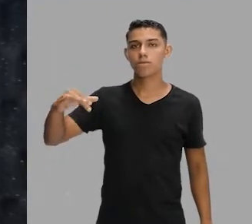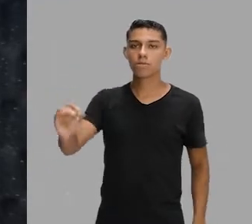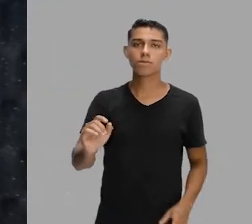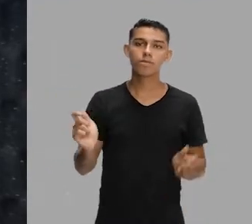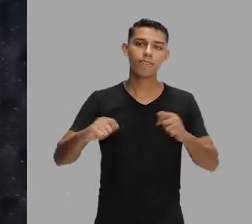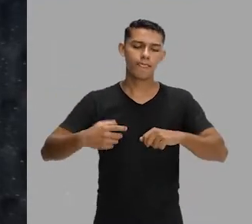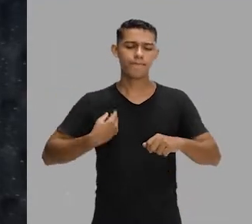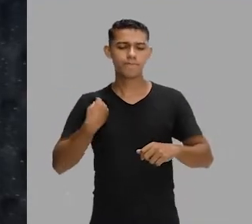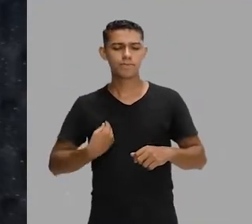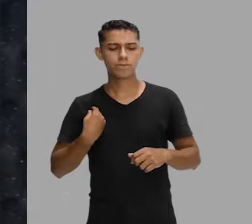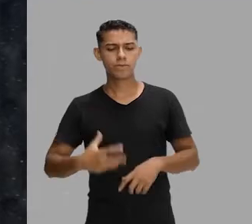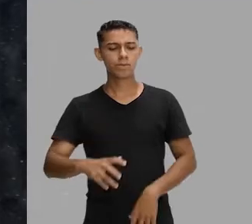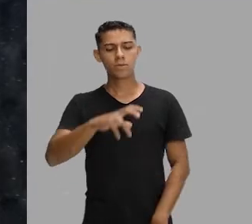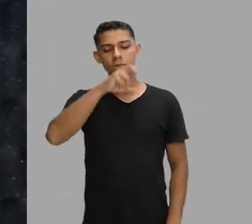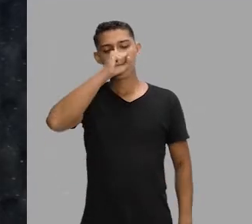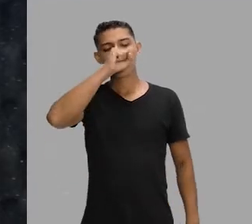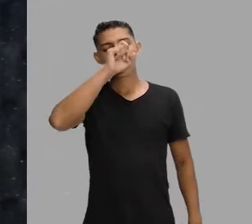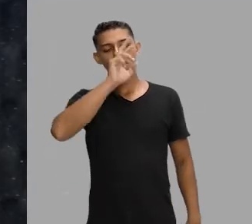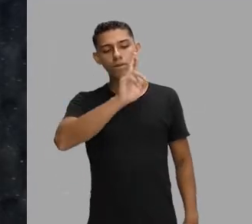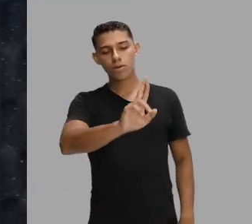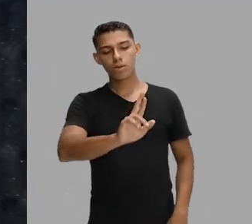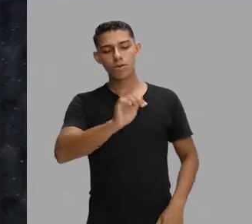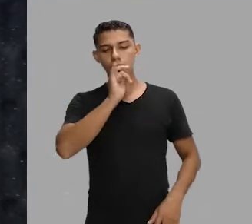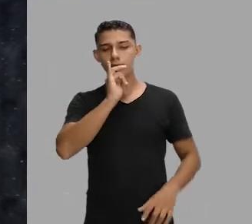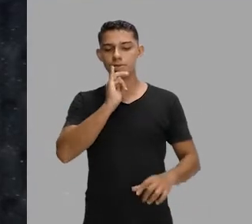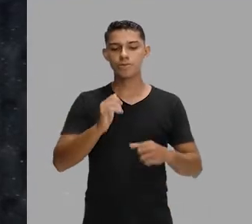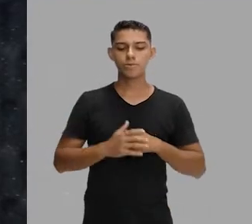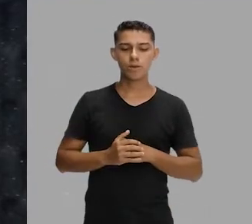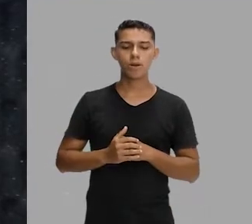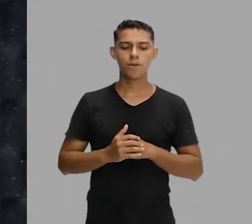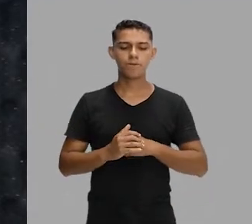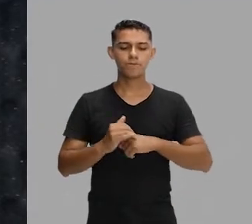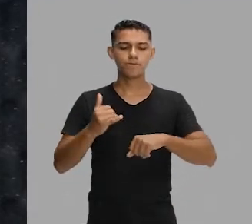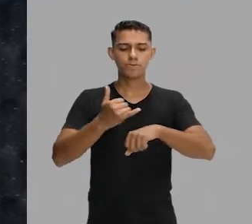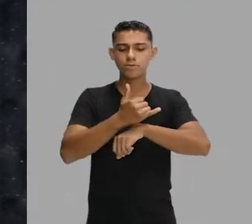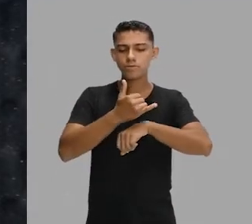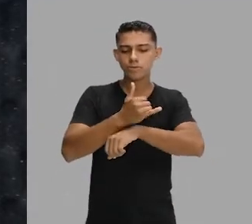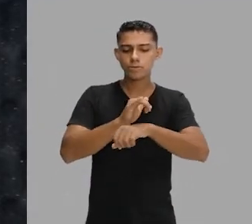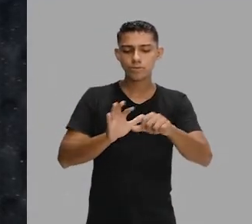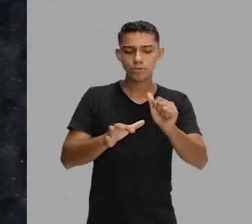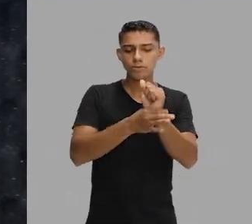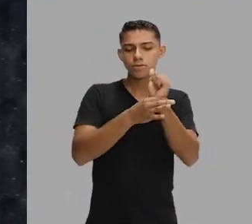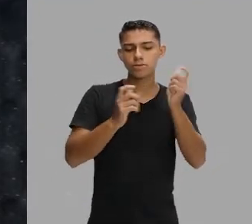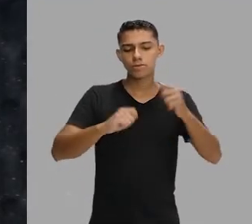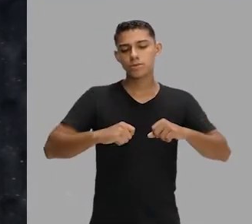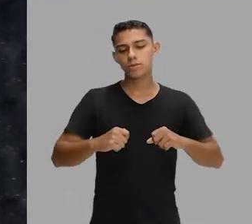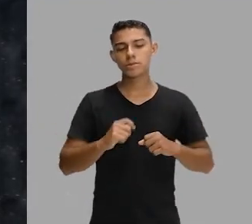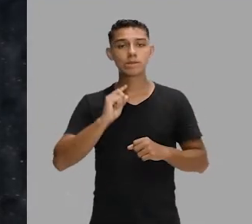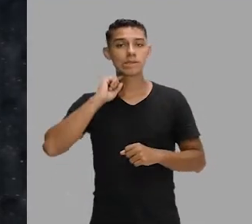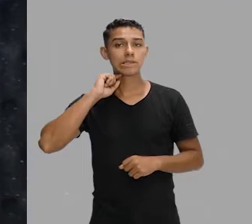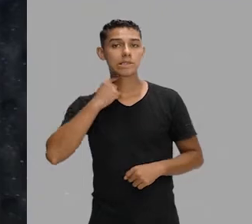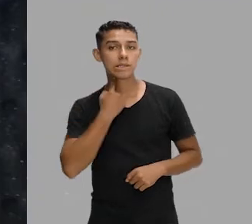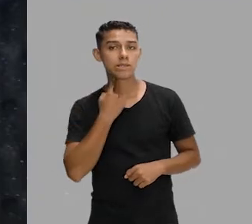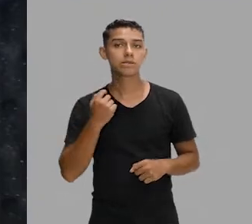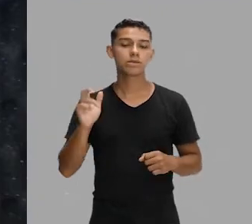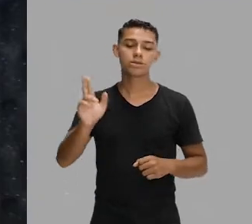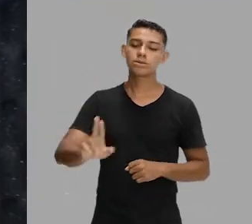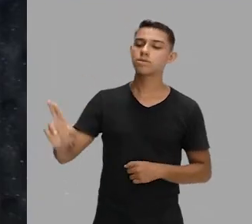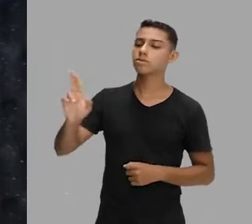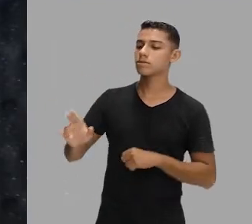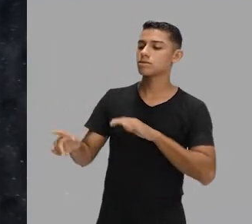seja, ao enferrujamento. Então, o aço inox eu vou utilizar sempre